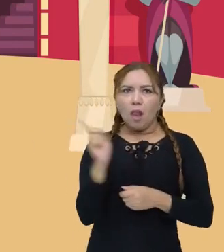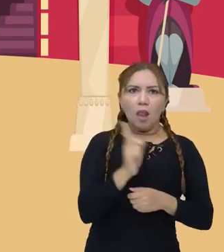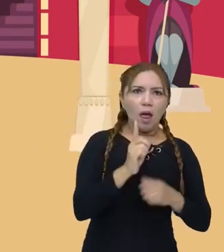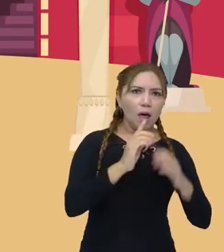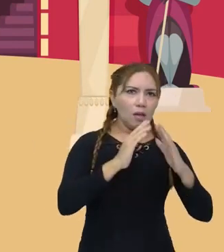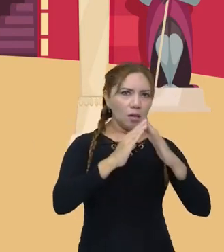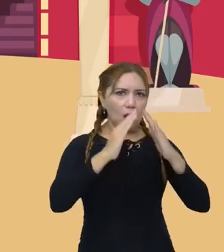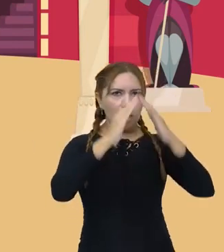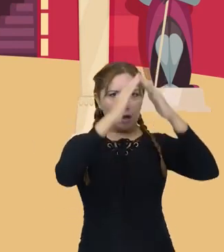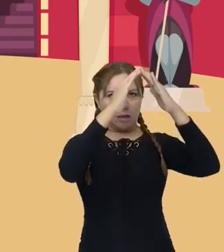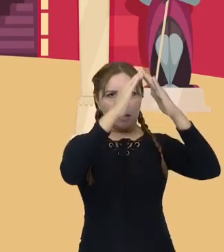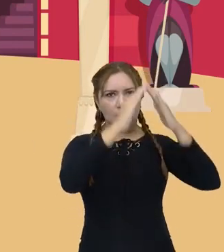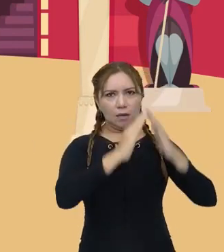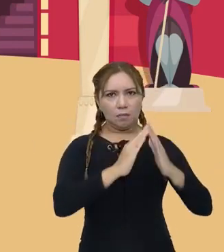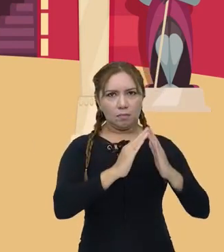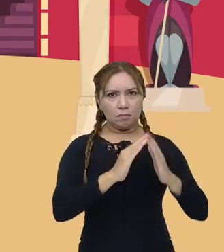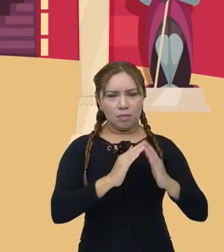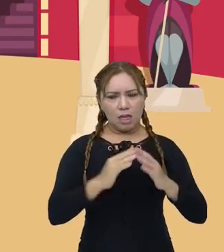desafio.